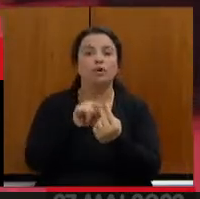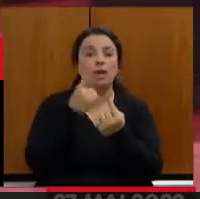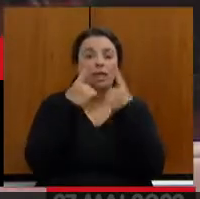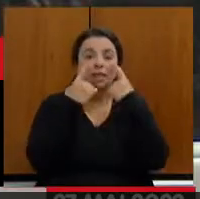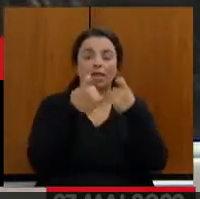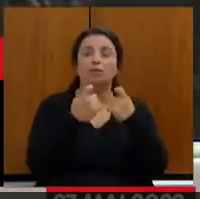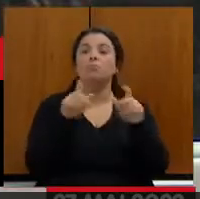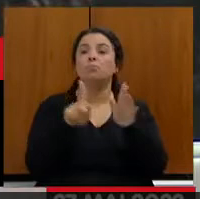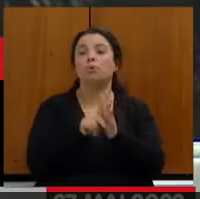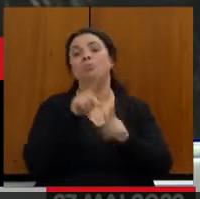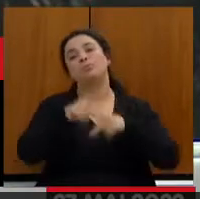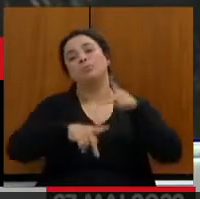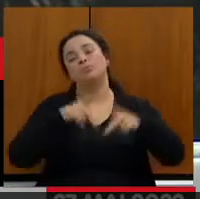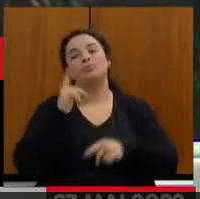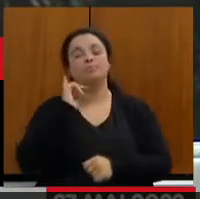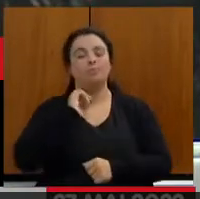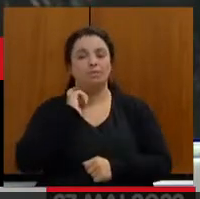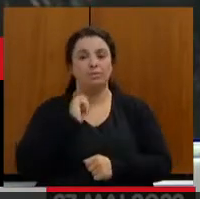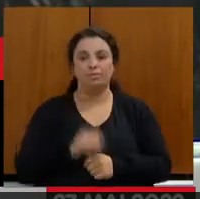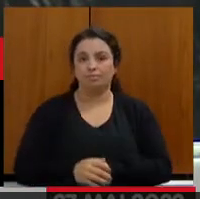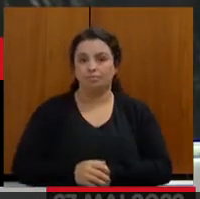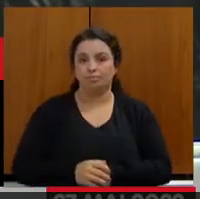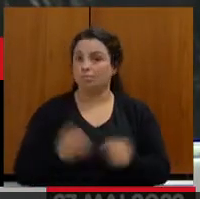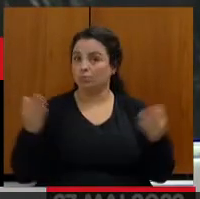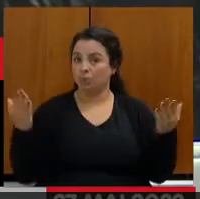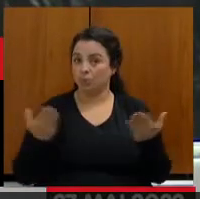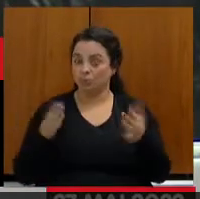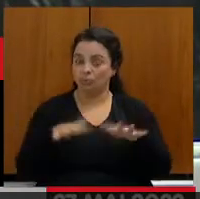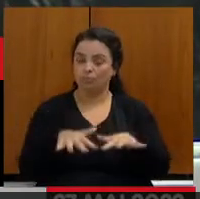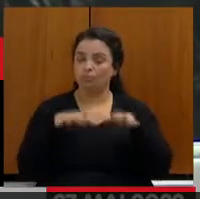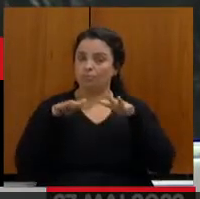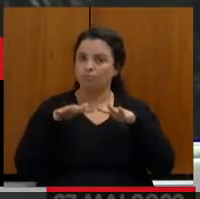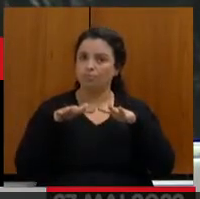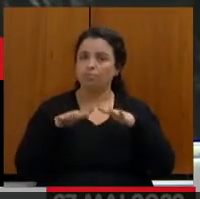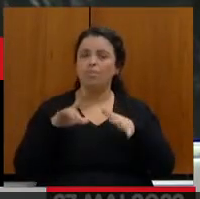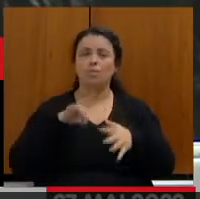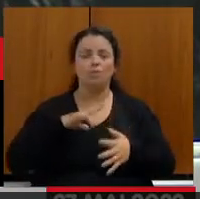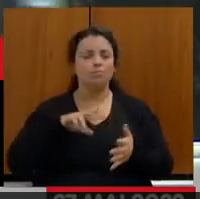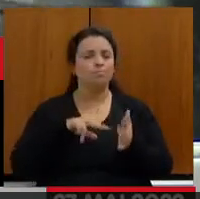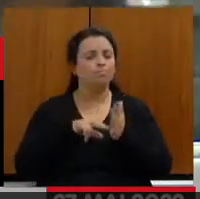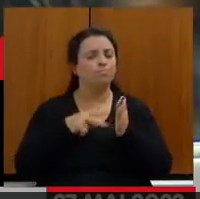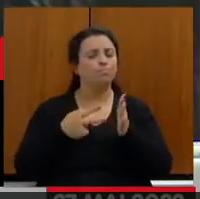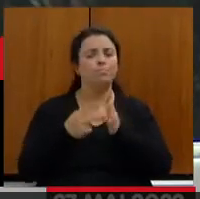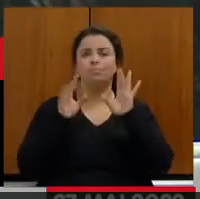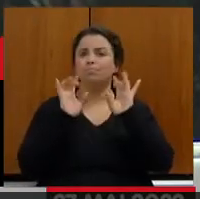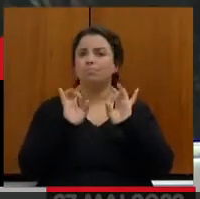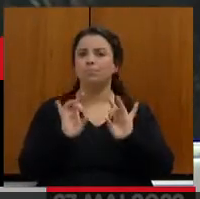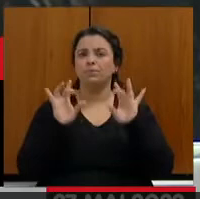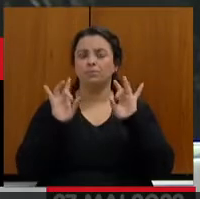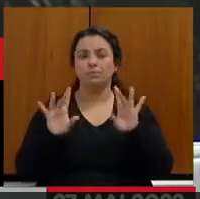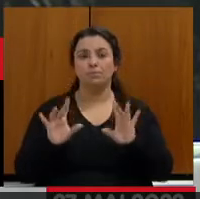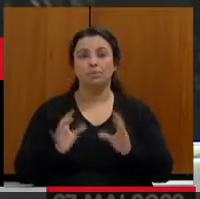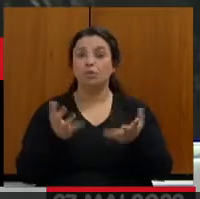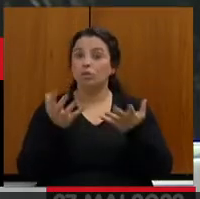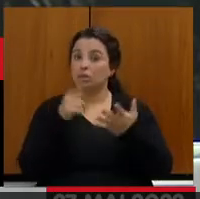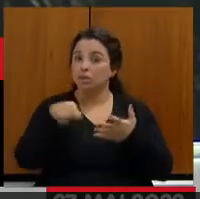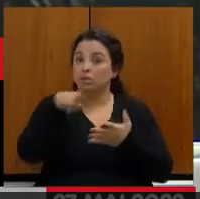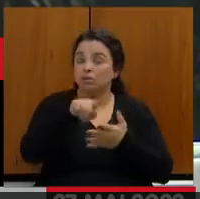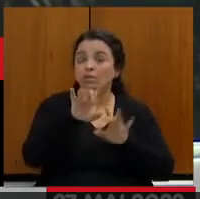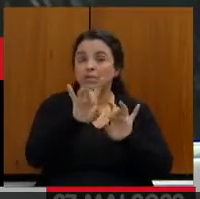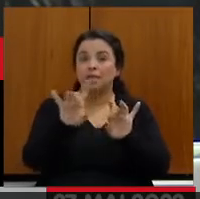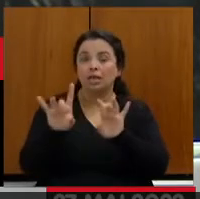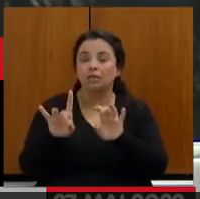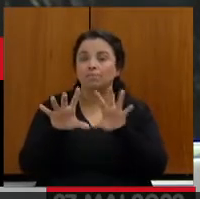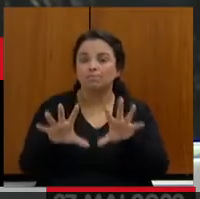realizando uma plenária muito simbólica e eu gostaria que cada uma de vocês pudessem ser apropriar